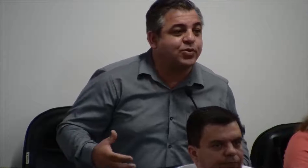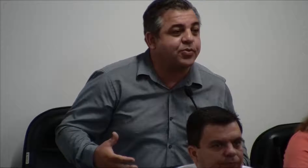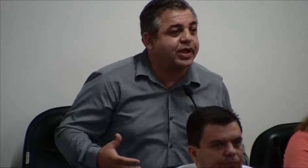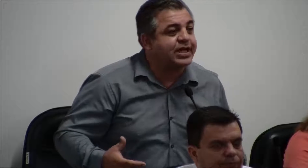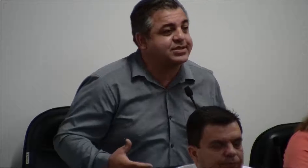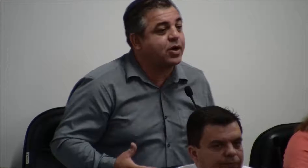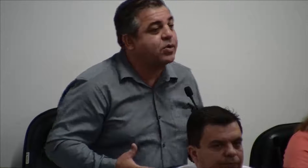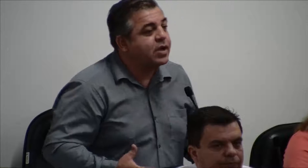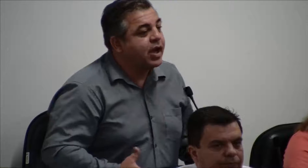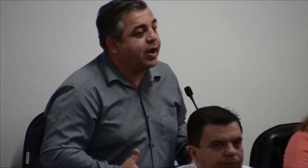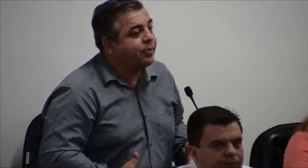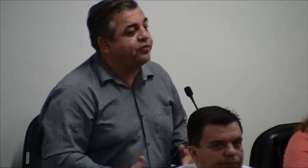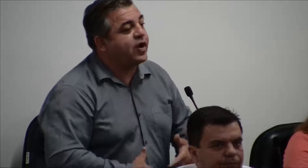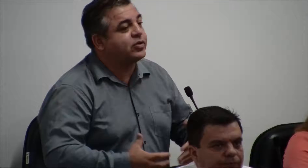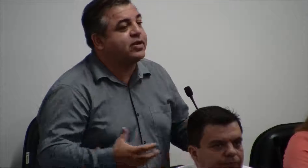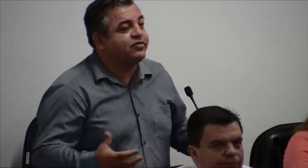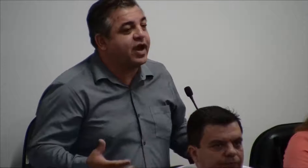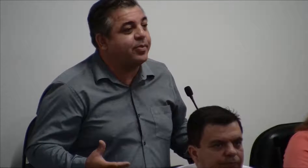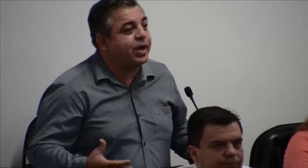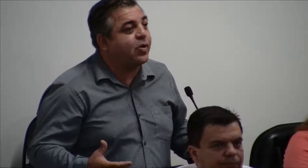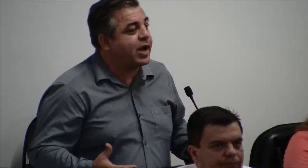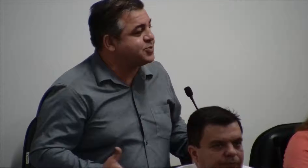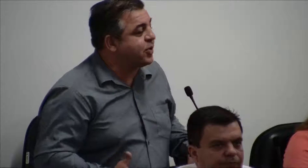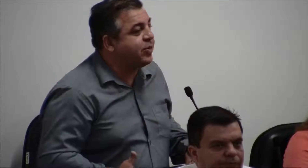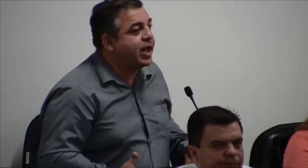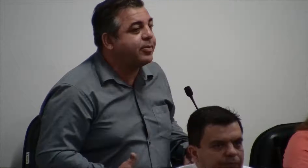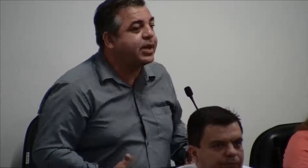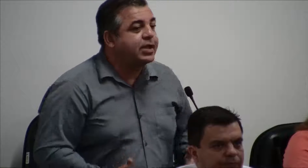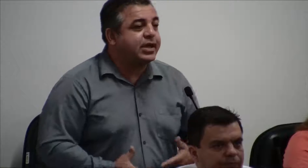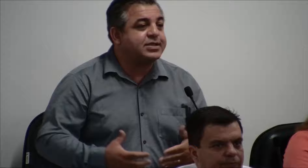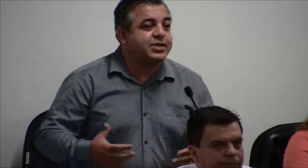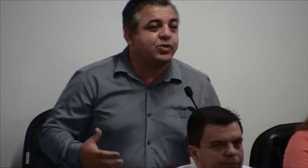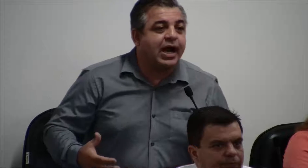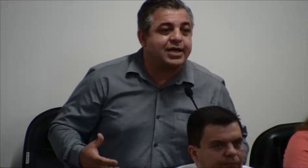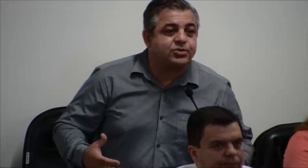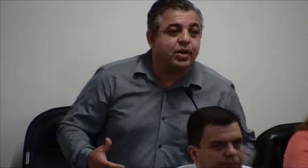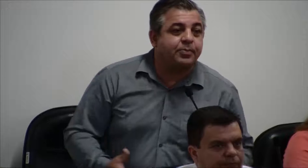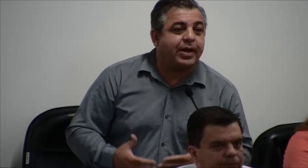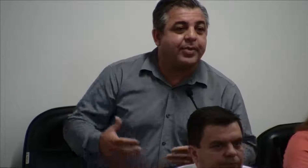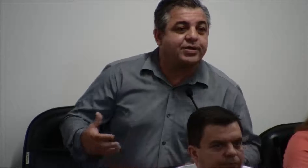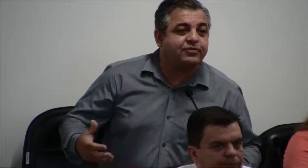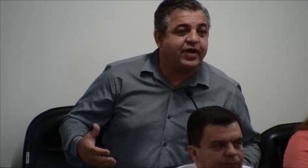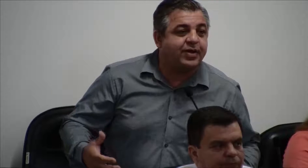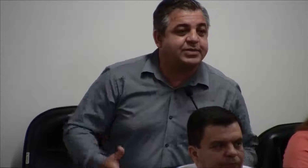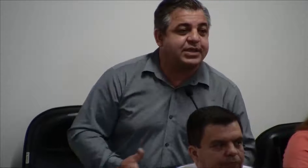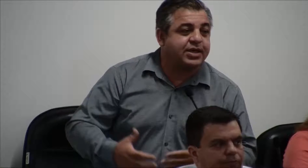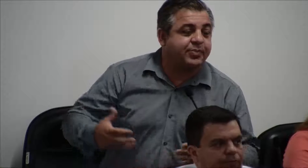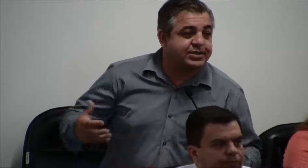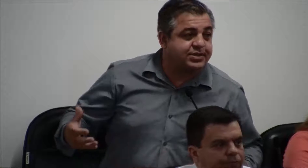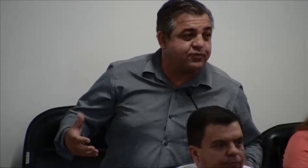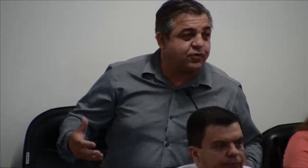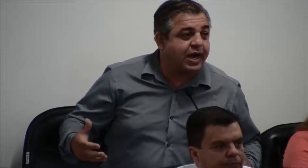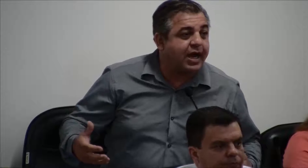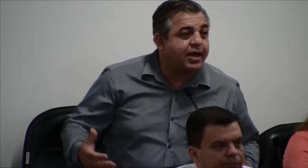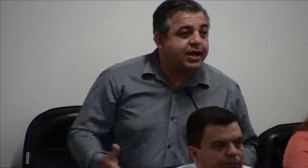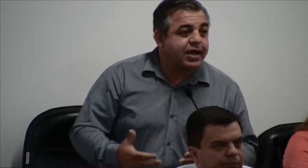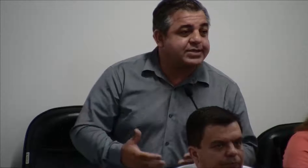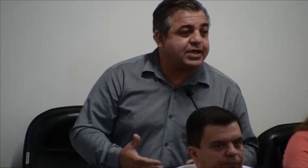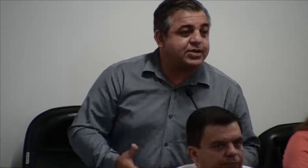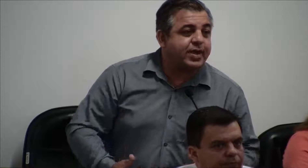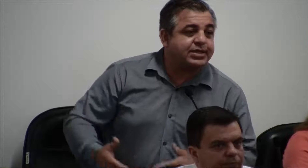meios de comunicação. Por falta de verba não há esse problema, tem sido gasto amplamente verbas aqui para se